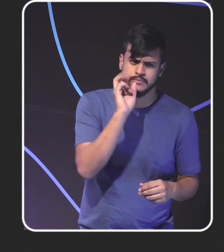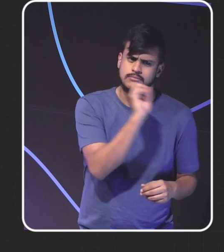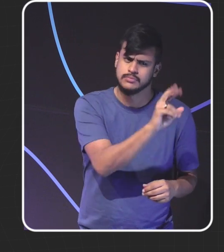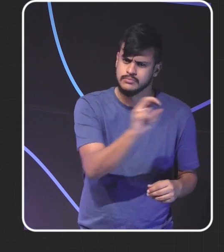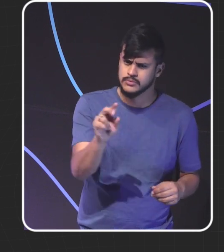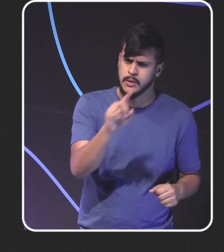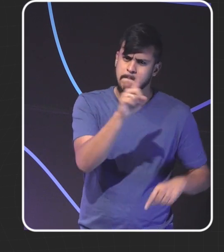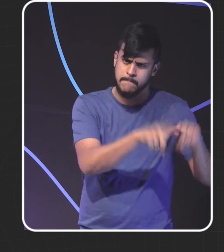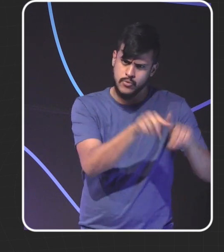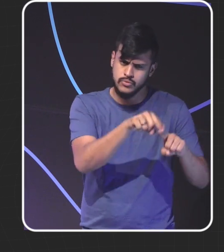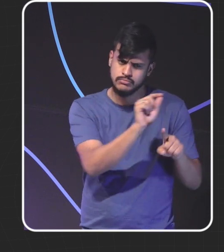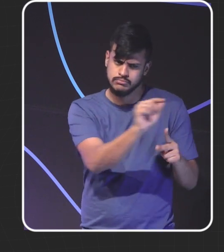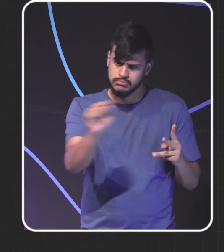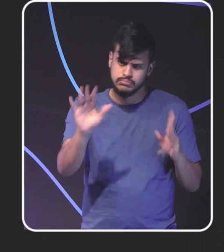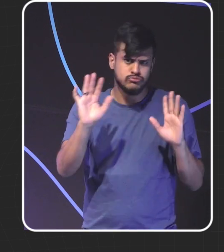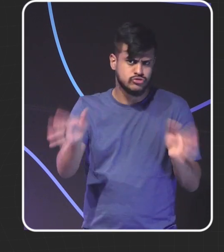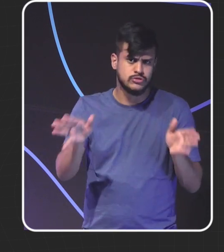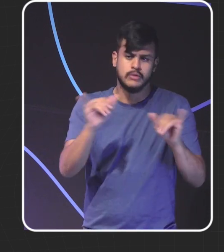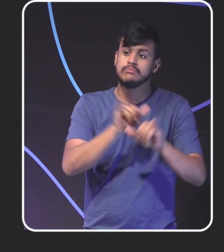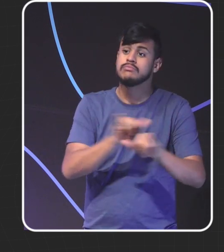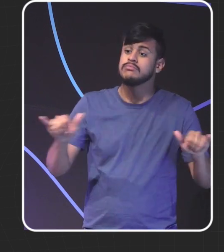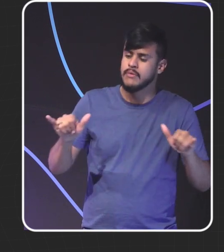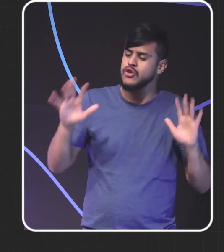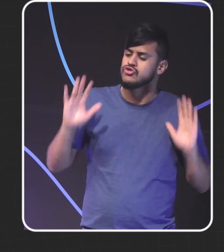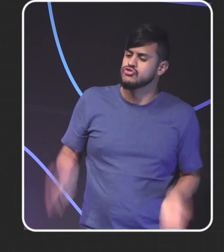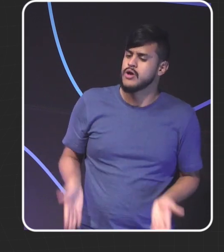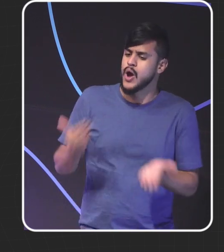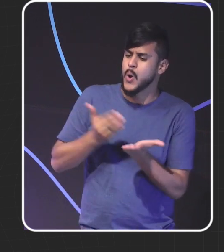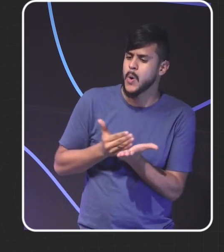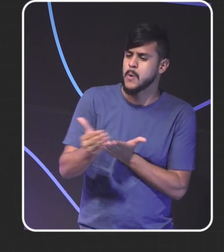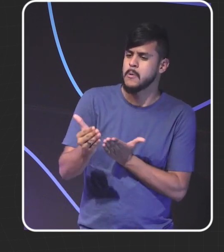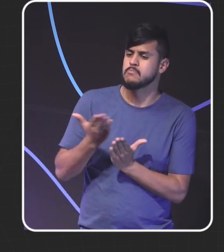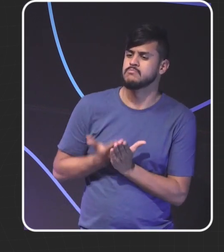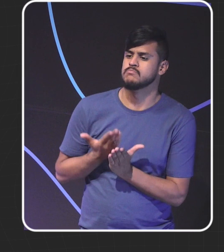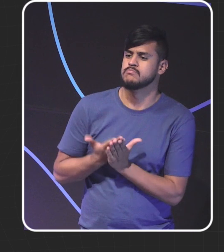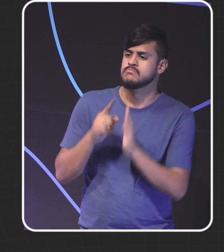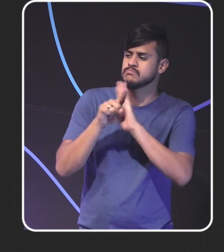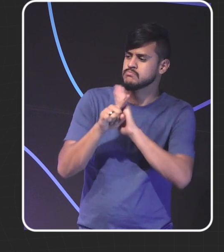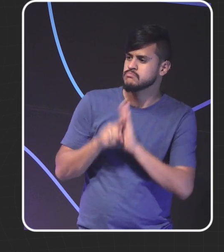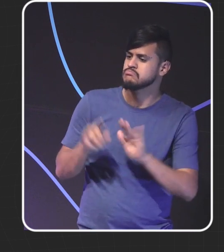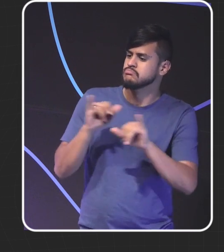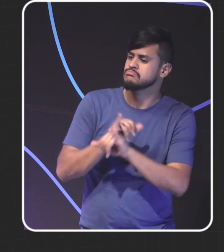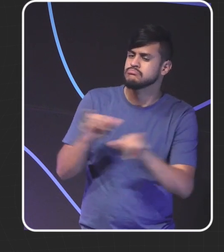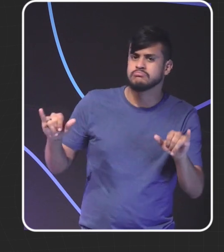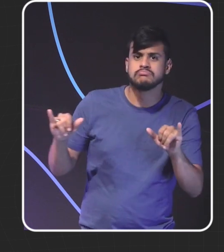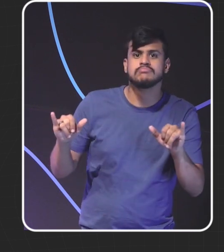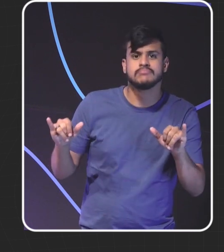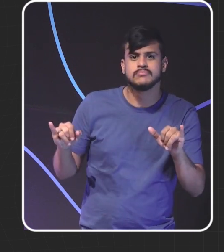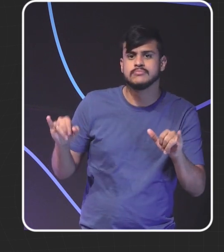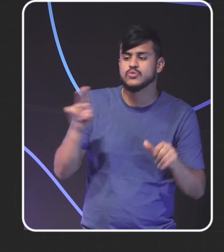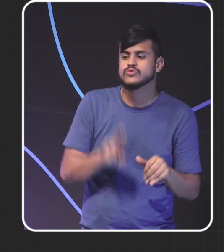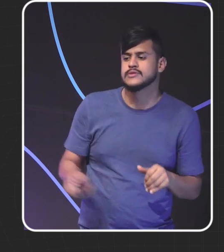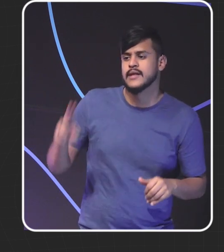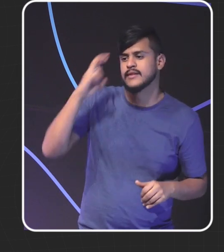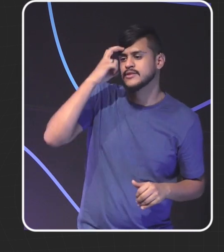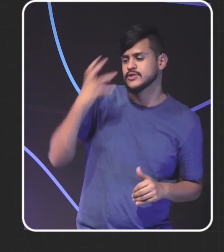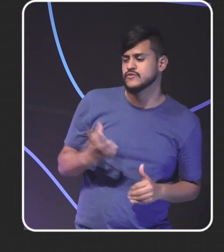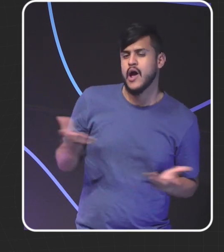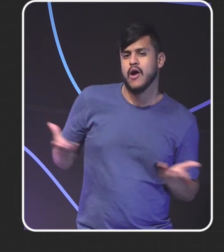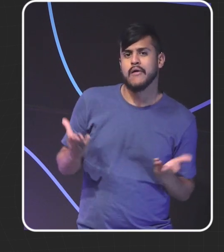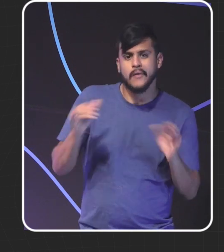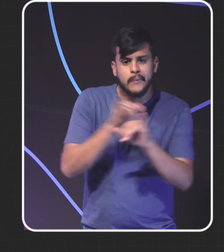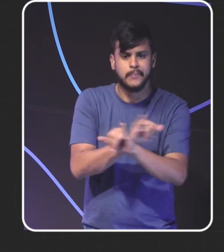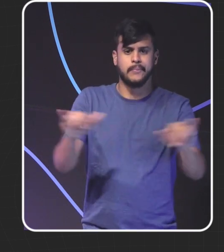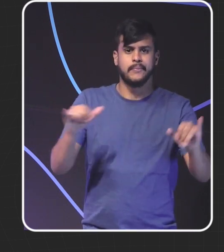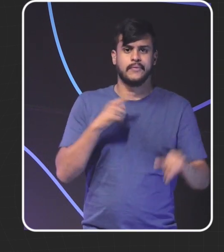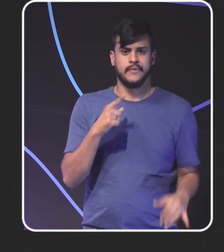pelo menos, anunciando, que começaram a anunciar, pelo menos, que vão lidar com inteligência artificial,